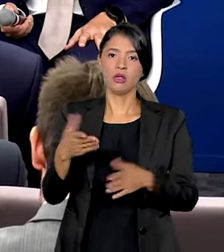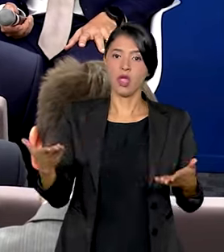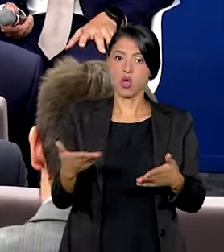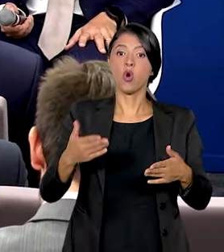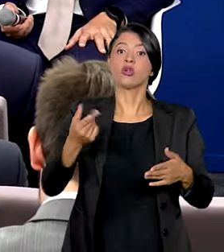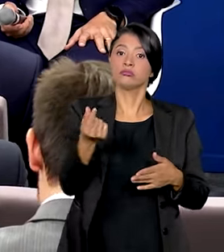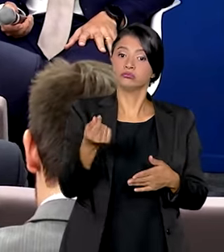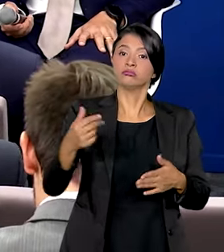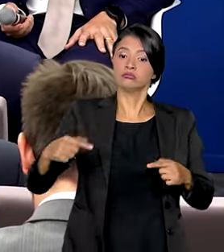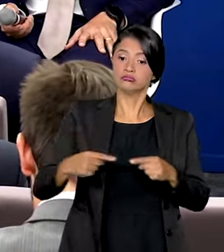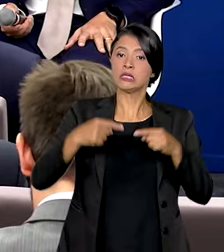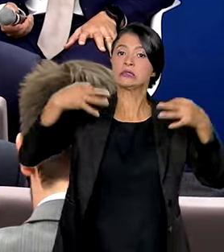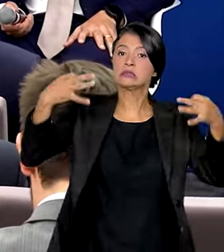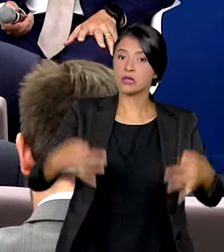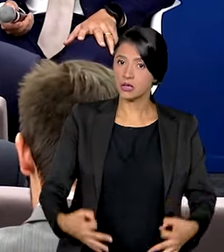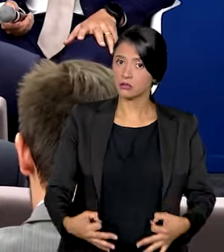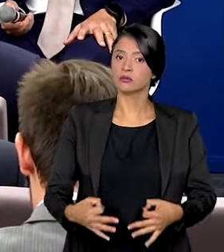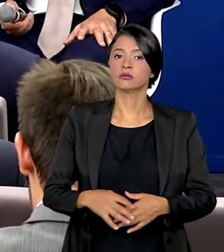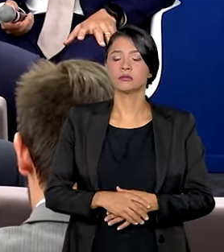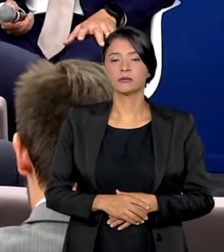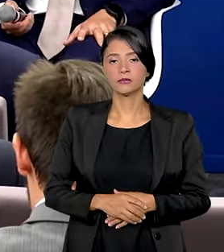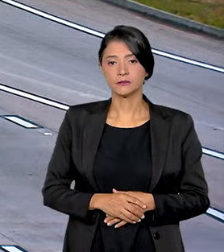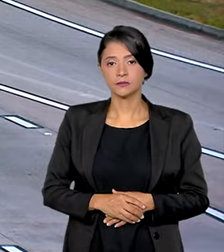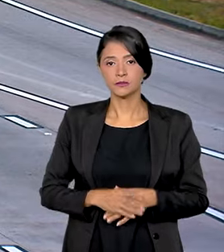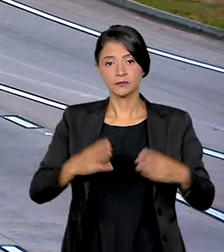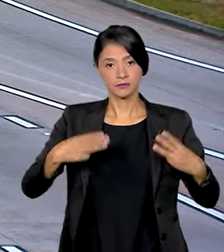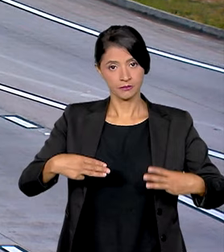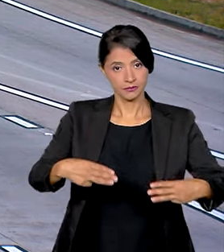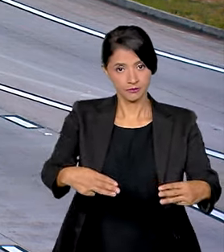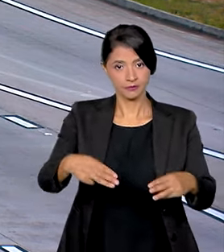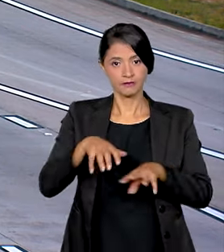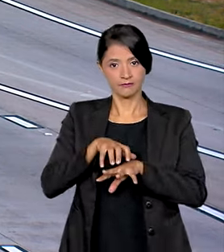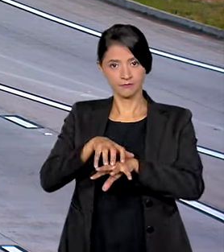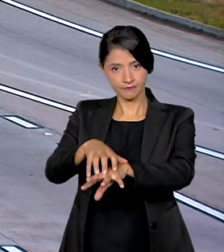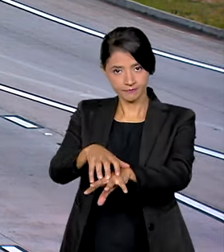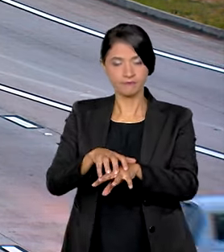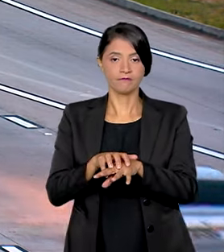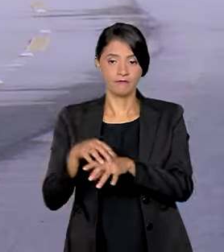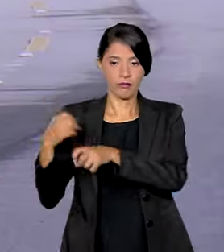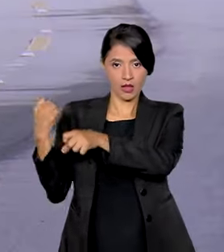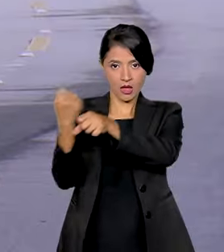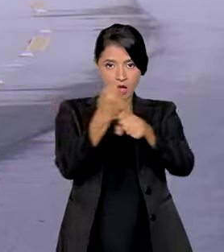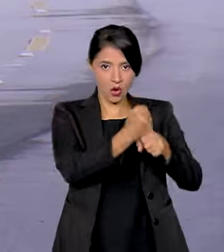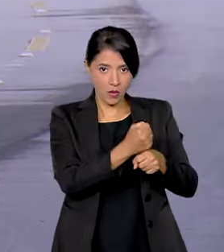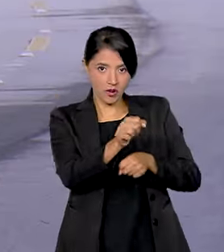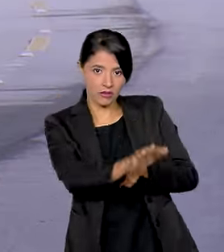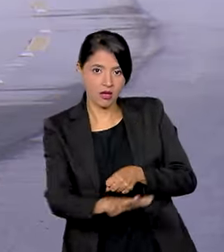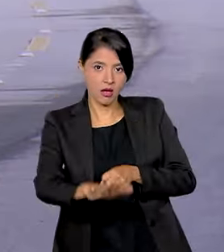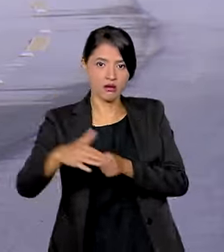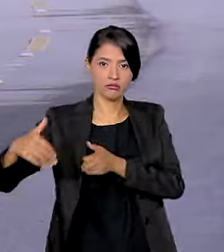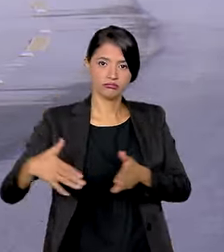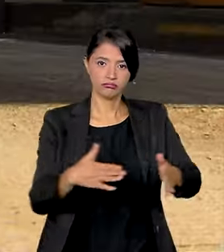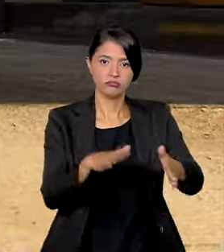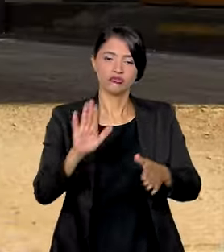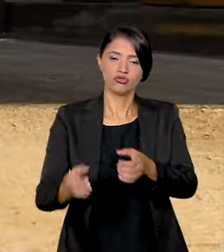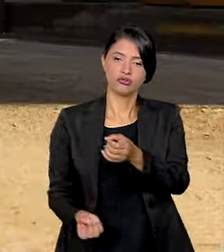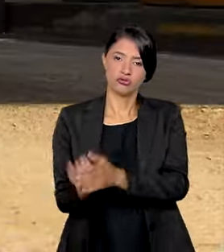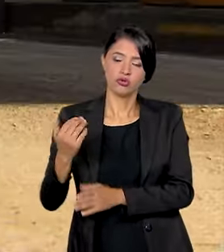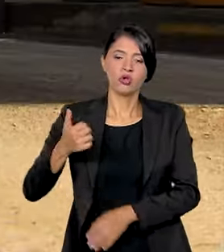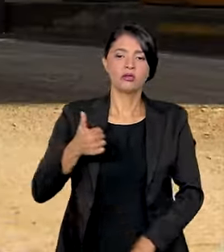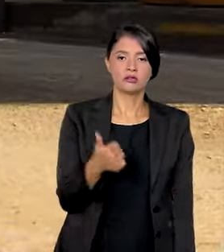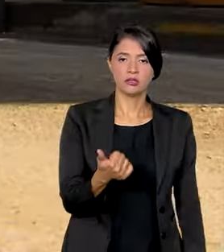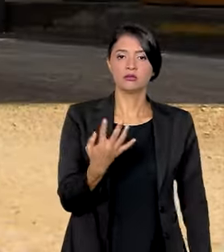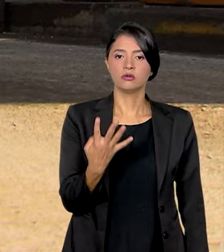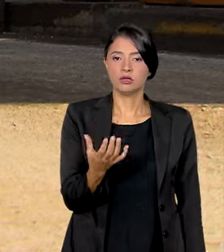tarifa justa, que é o que nós sempre nos comprometemos. Segundo o Ministério dos Transportes, as obras públicas no setor já